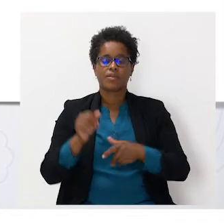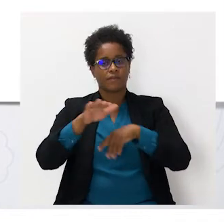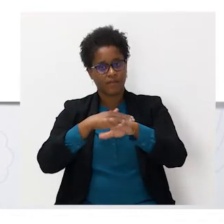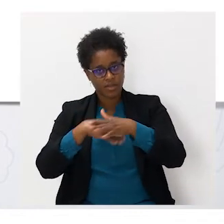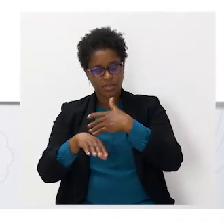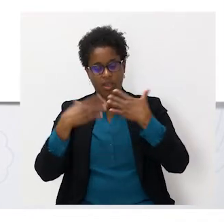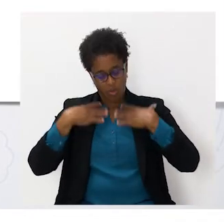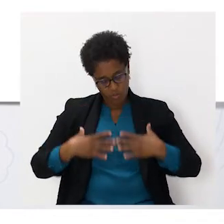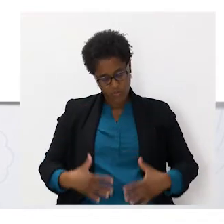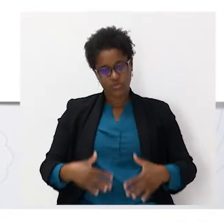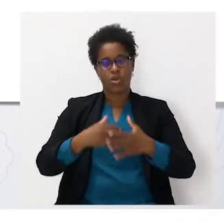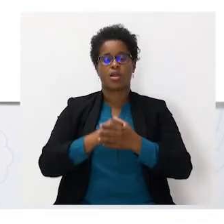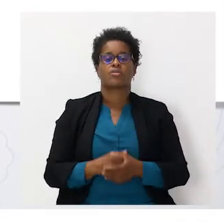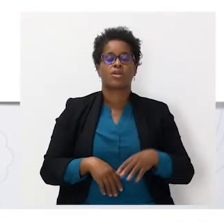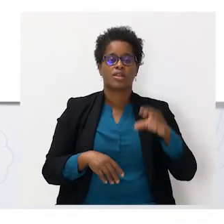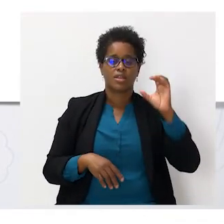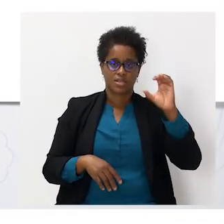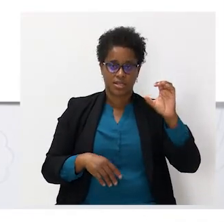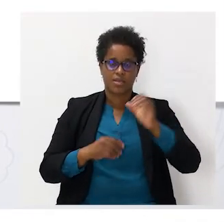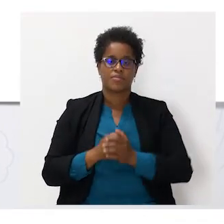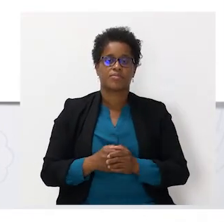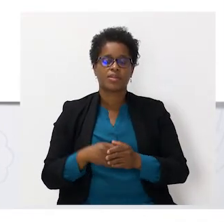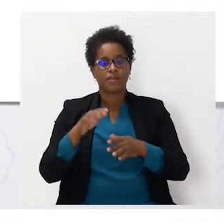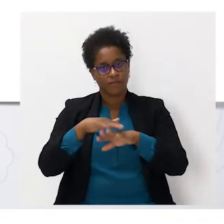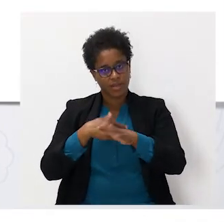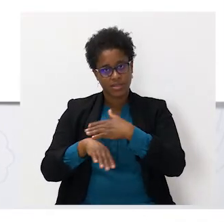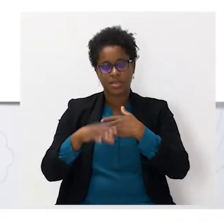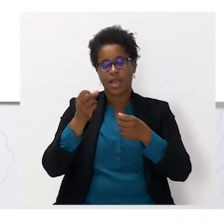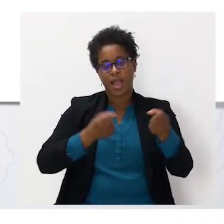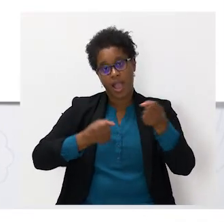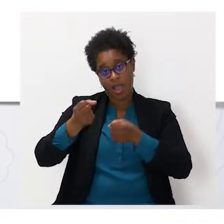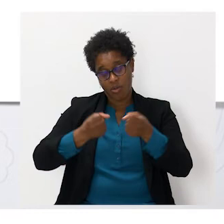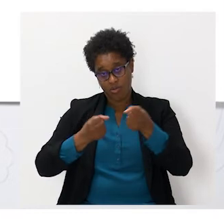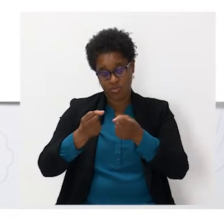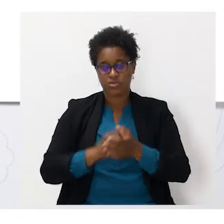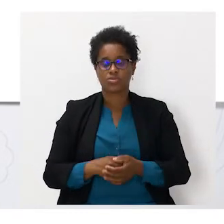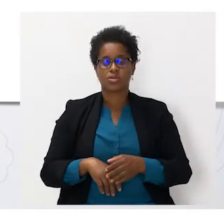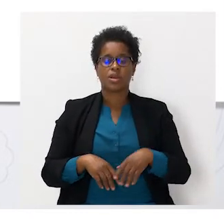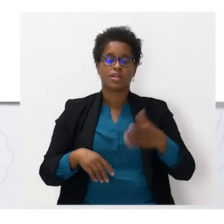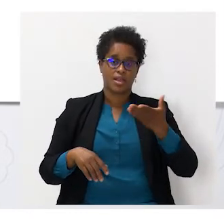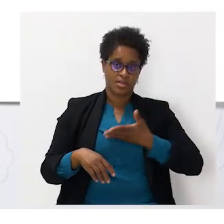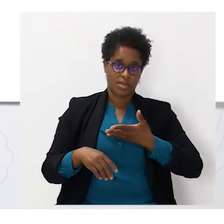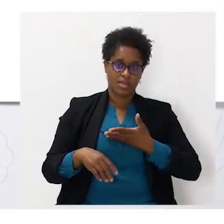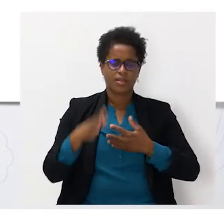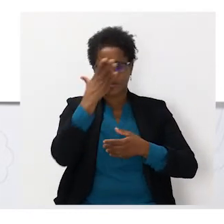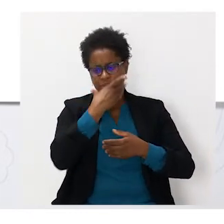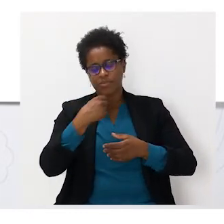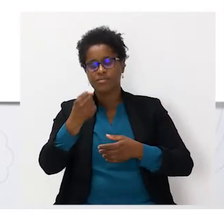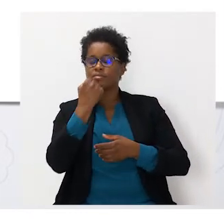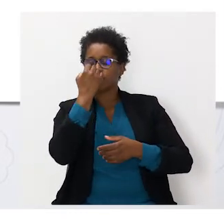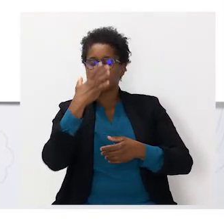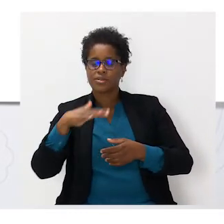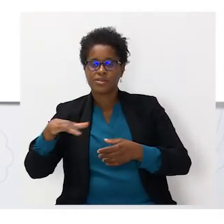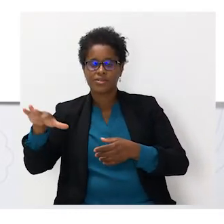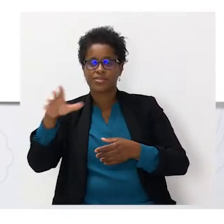produzir vestuários, a linha C, produzir carros e a linha D, embelezar